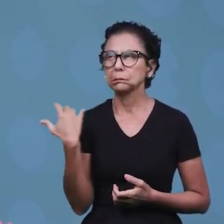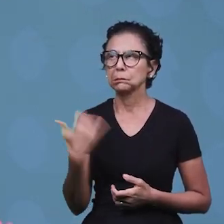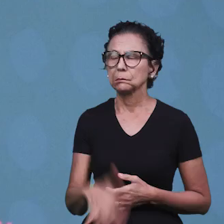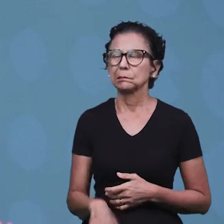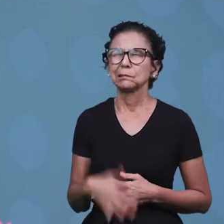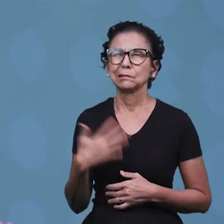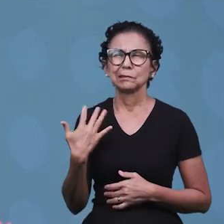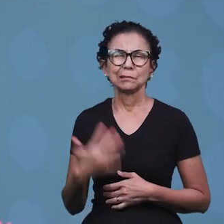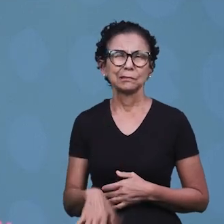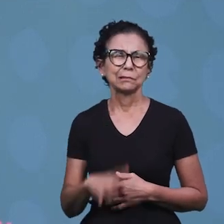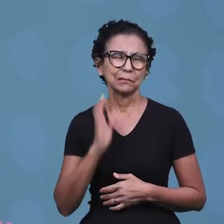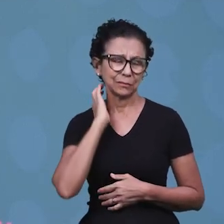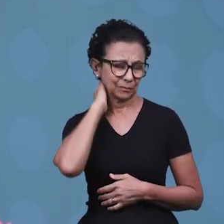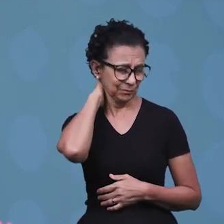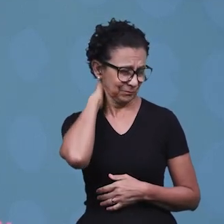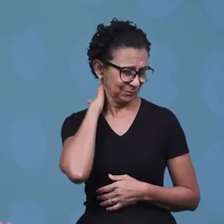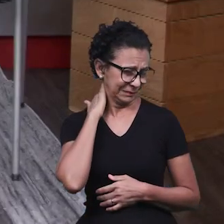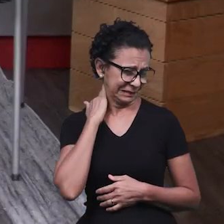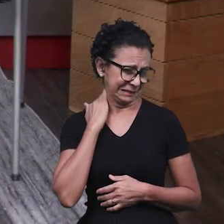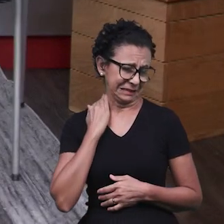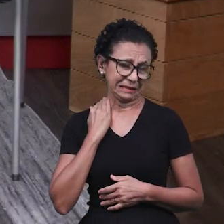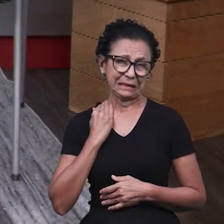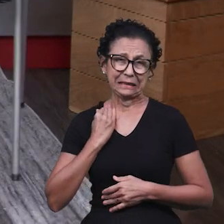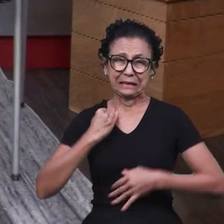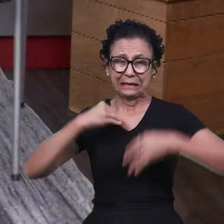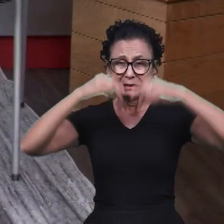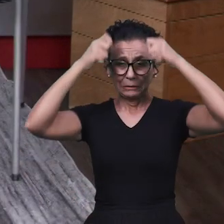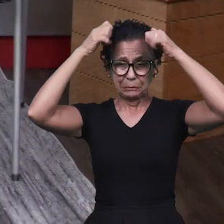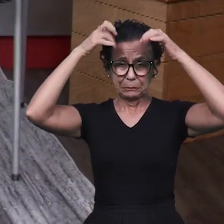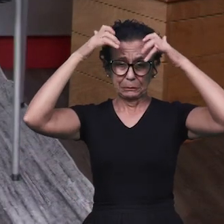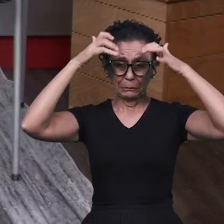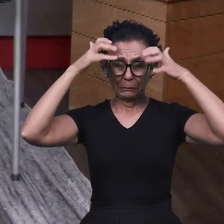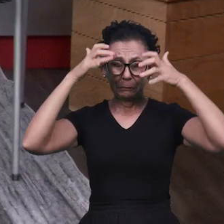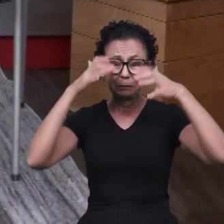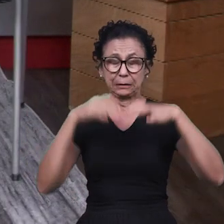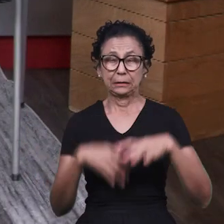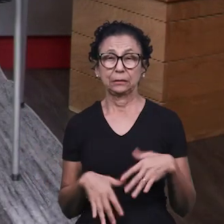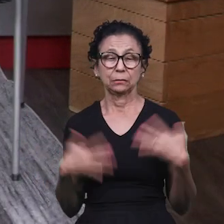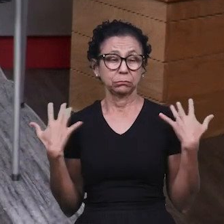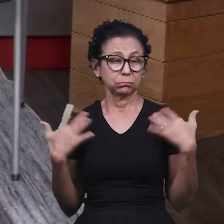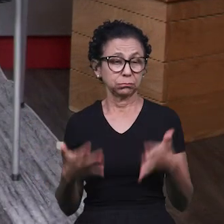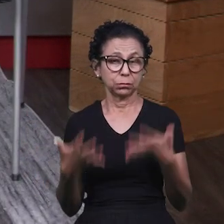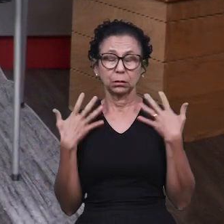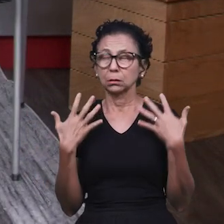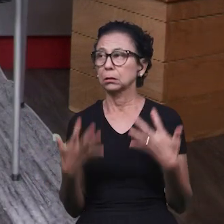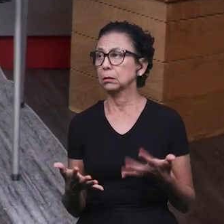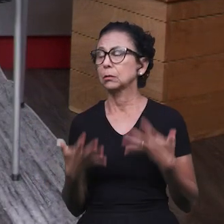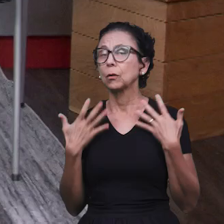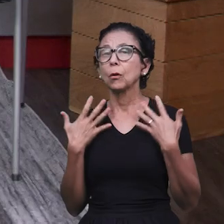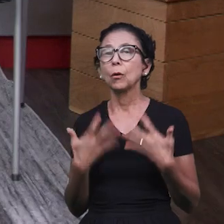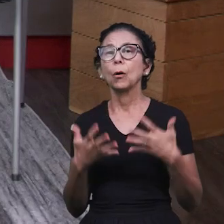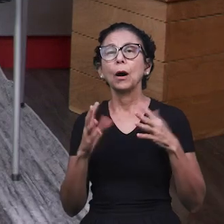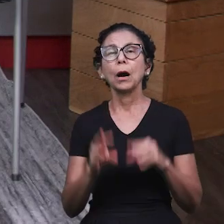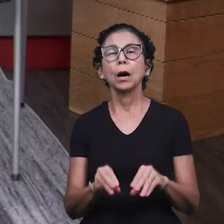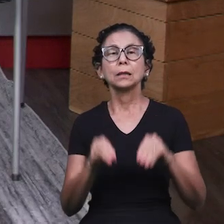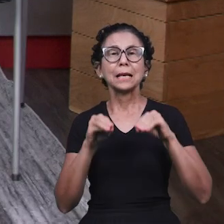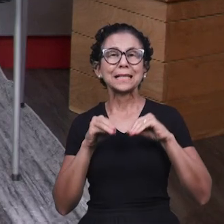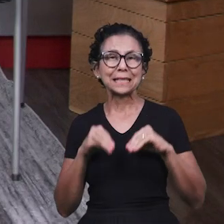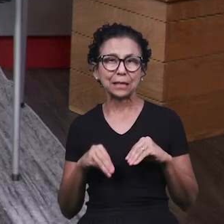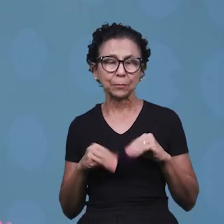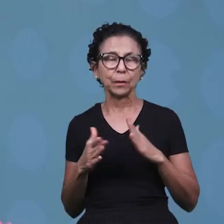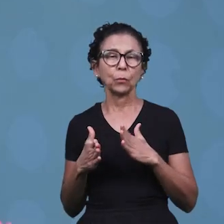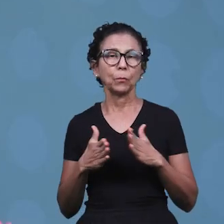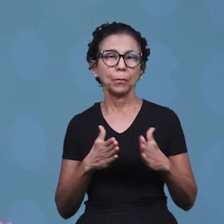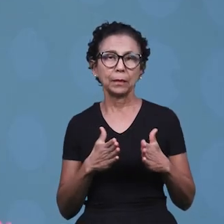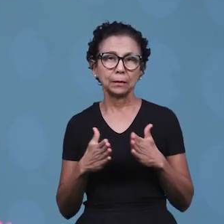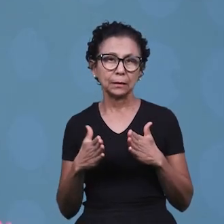incômodo muito grande com esses sintomas, que afeta o dia a dia, ou quando começa muito cedo, né? Que a gente fala